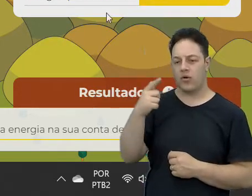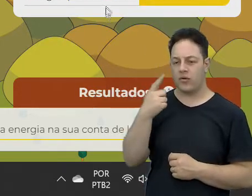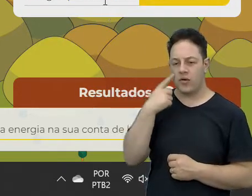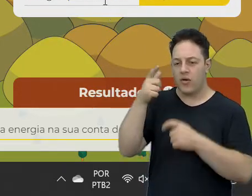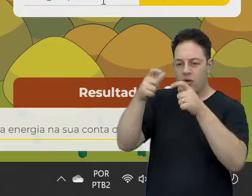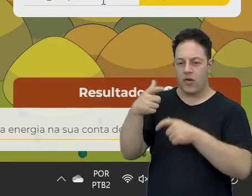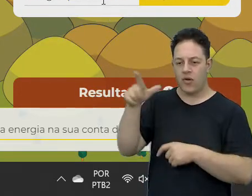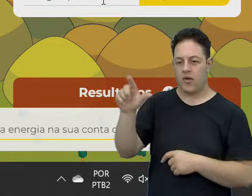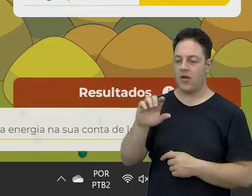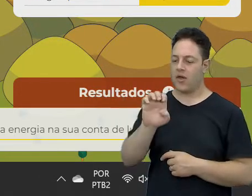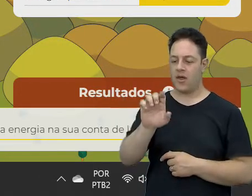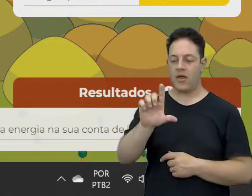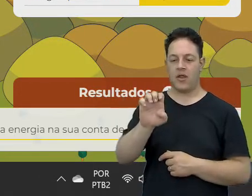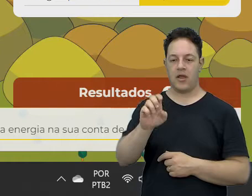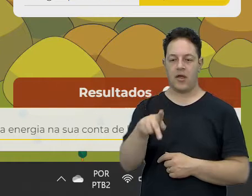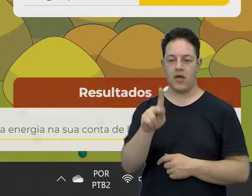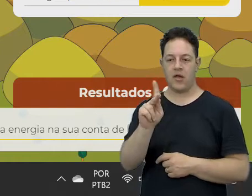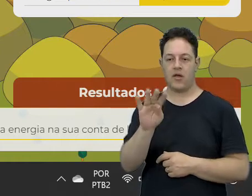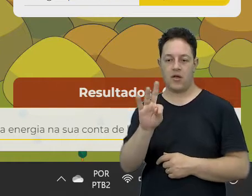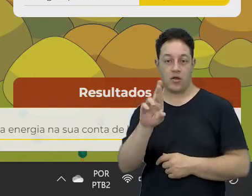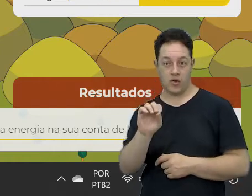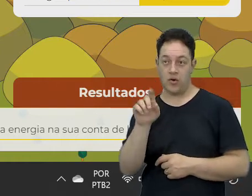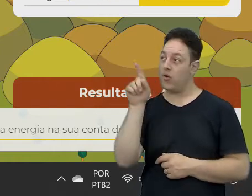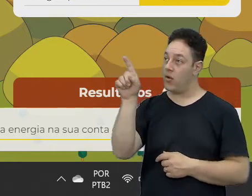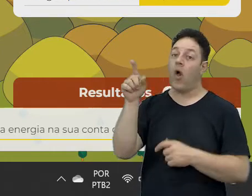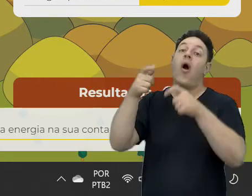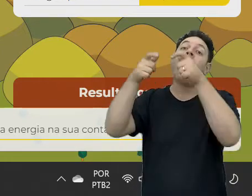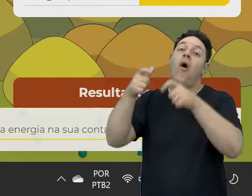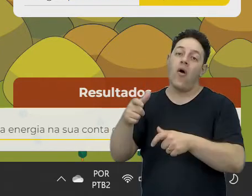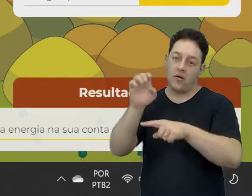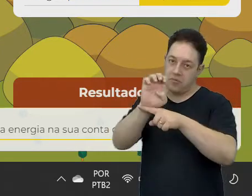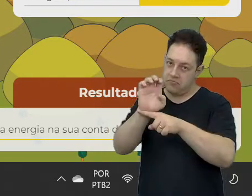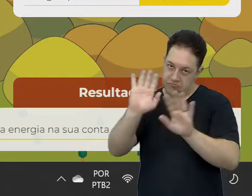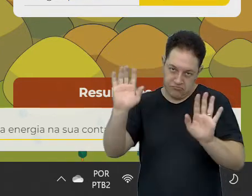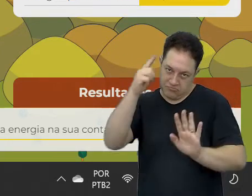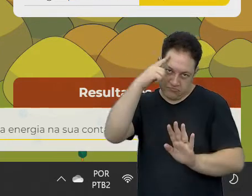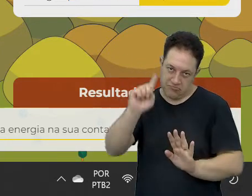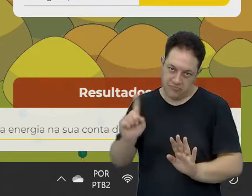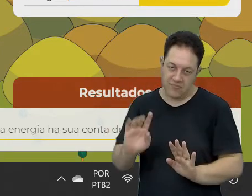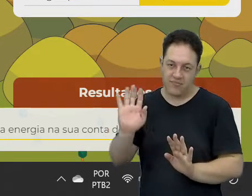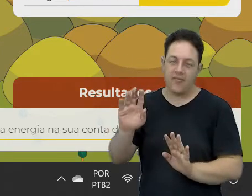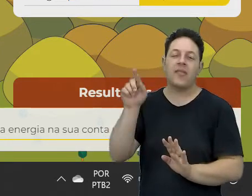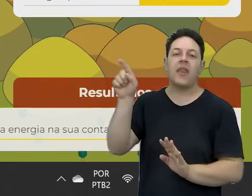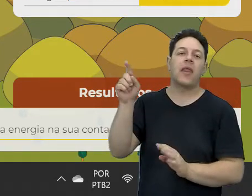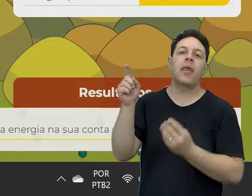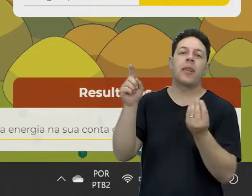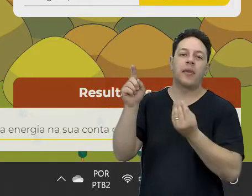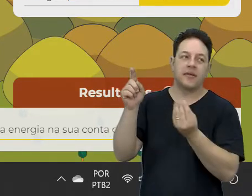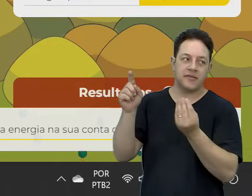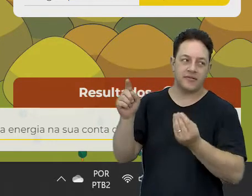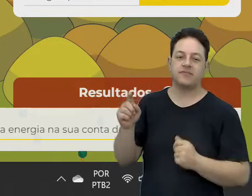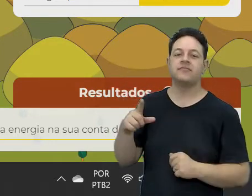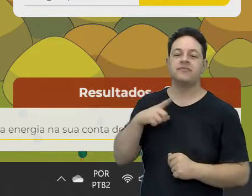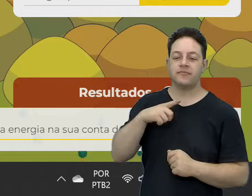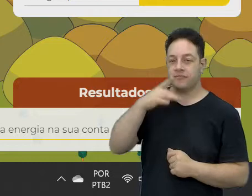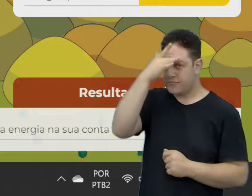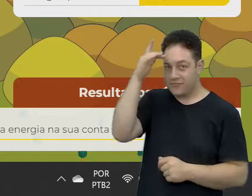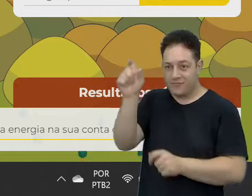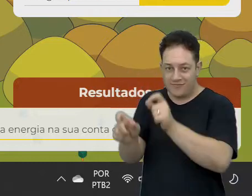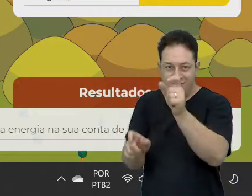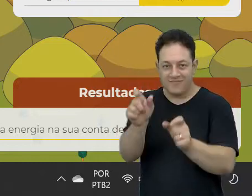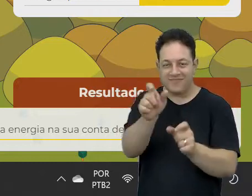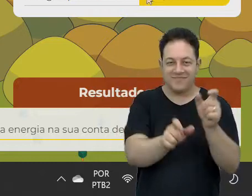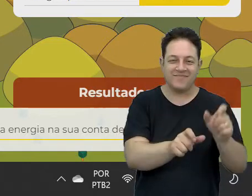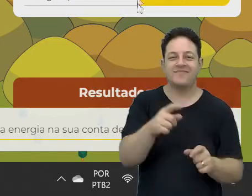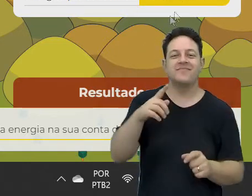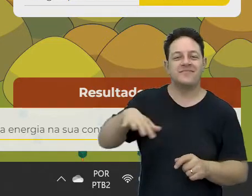outro lugar. Electro. Na Electro, que eu não sei de que estado que é, os cidadãos lá, né,